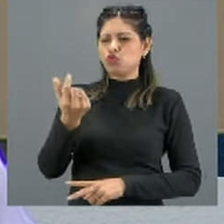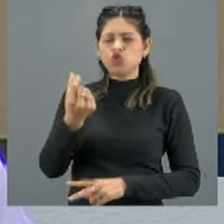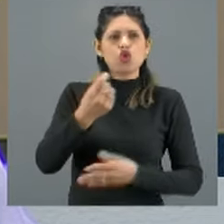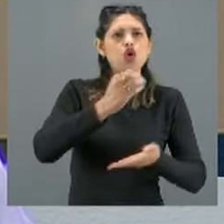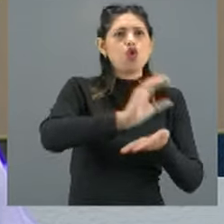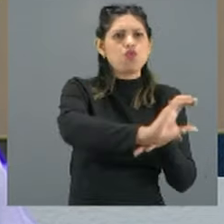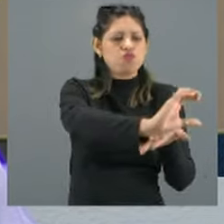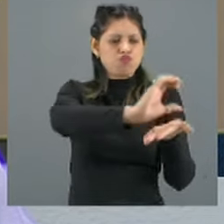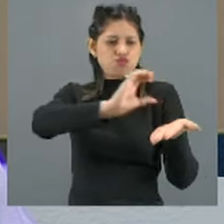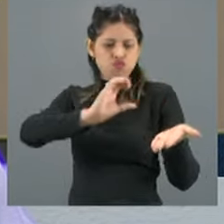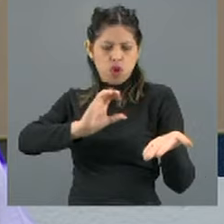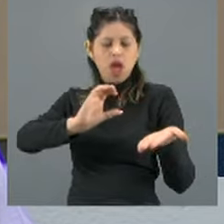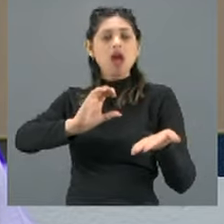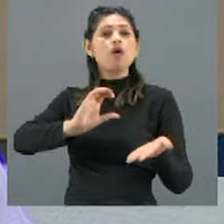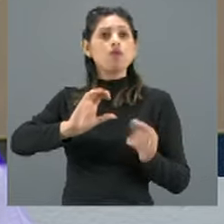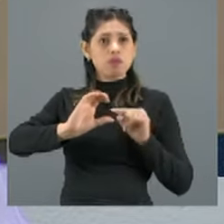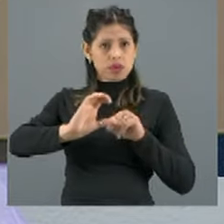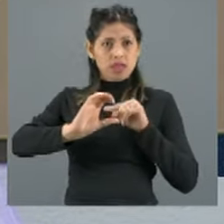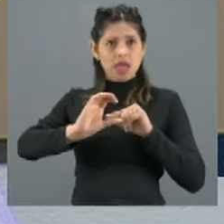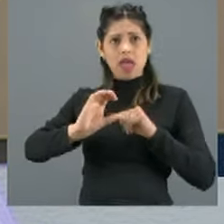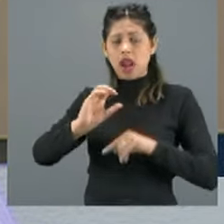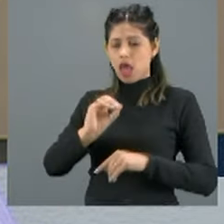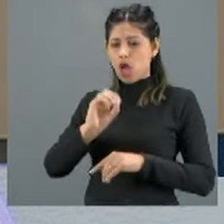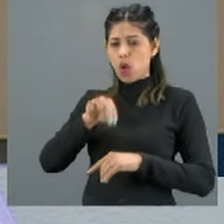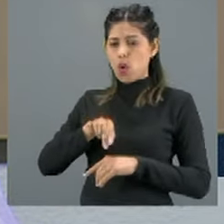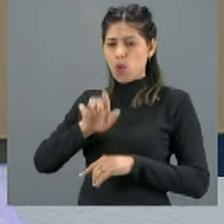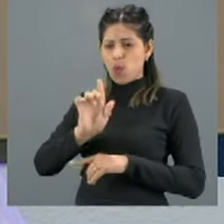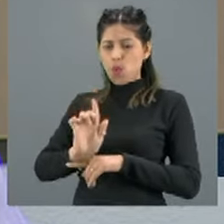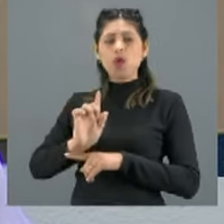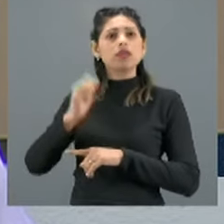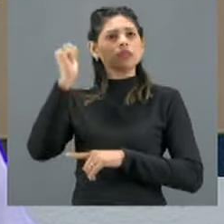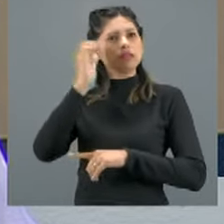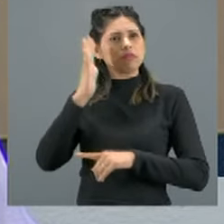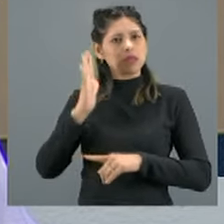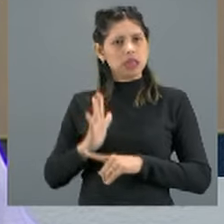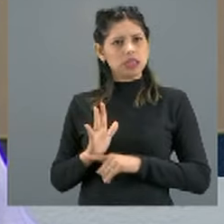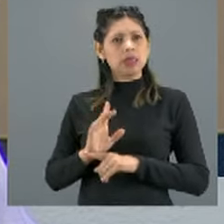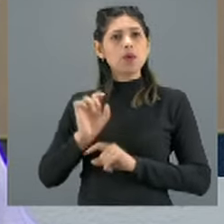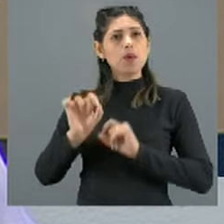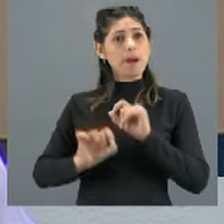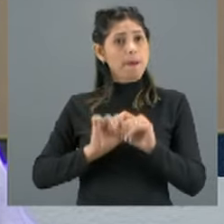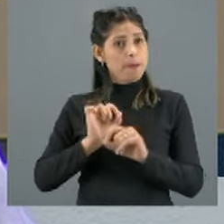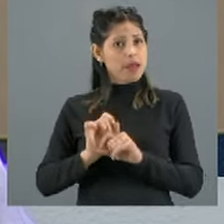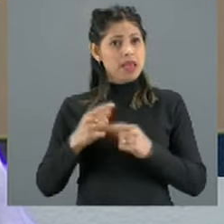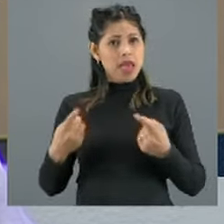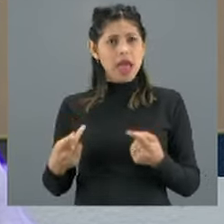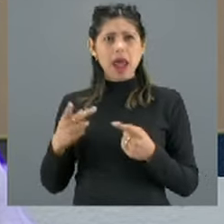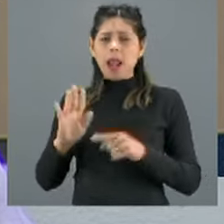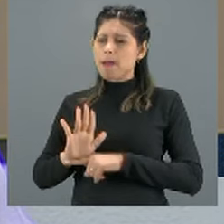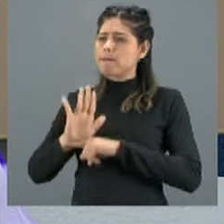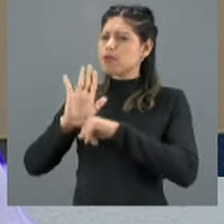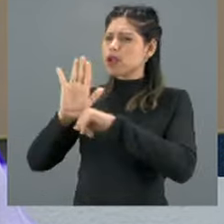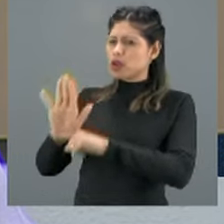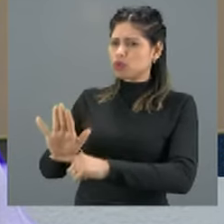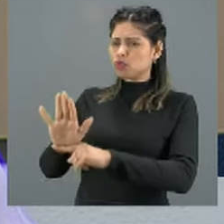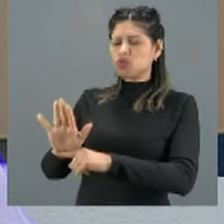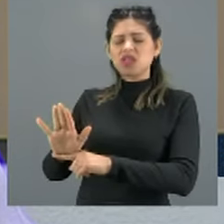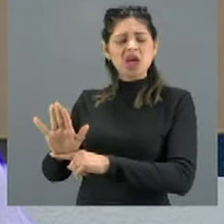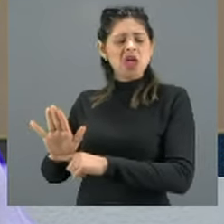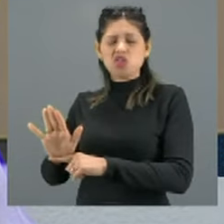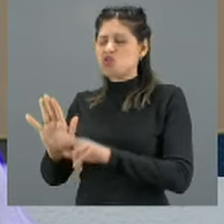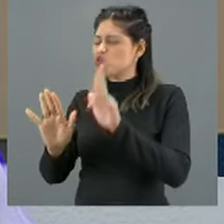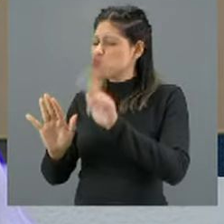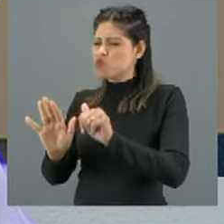são destinados às ONGs brasileiros para ajuda e que não chega